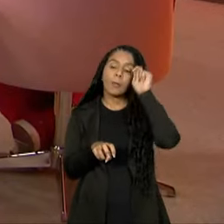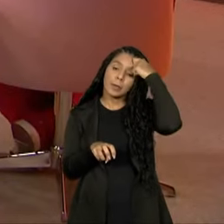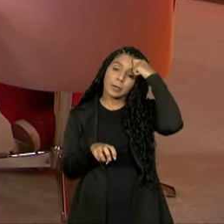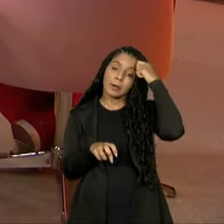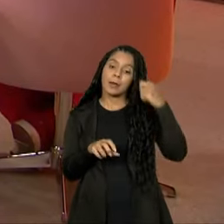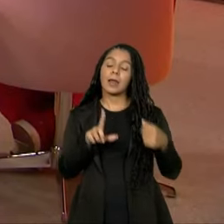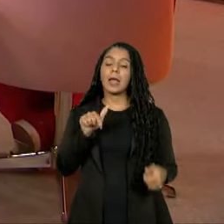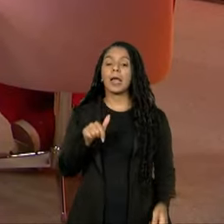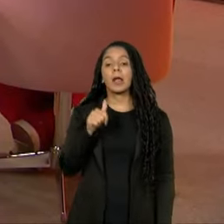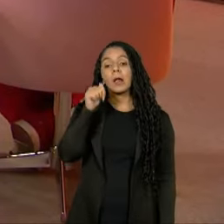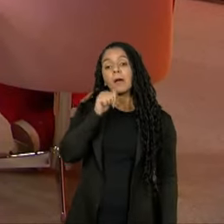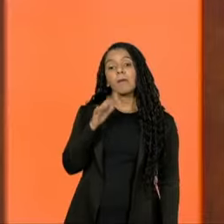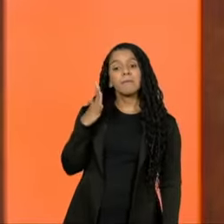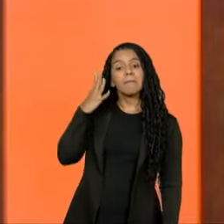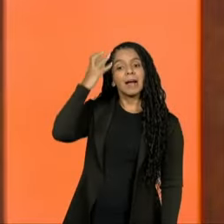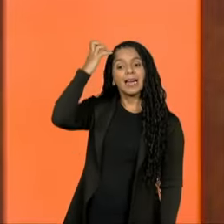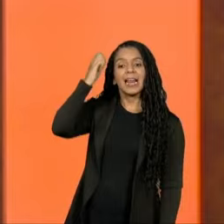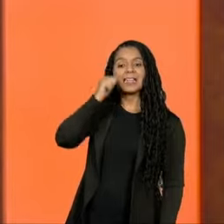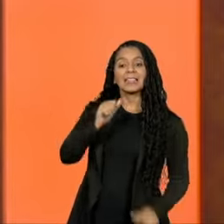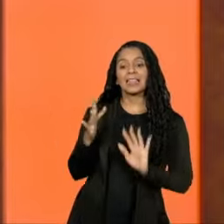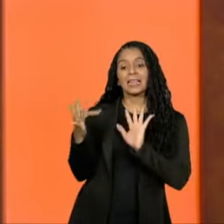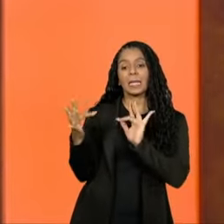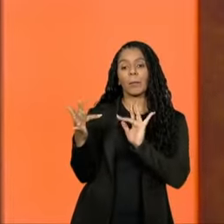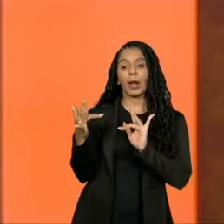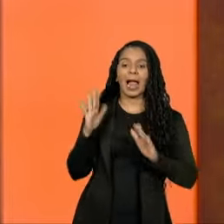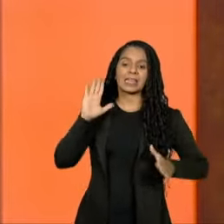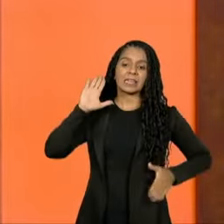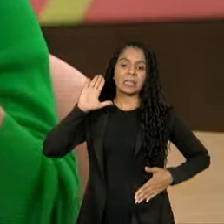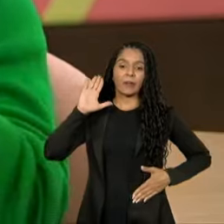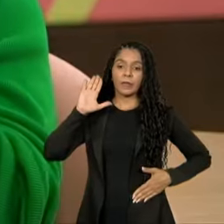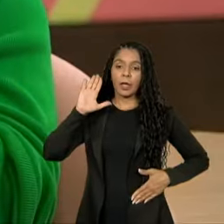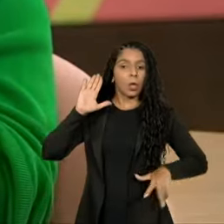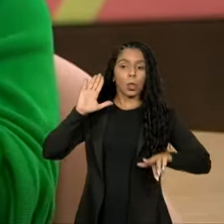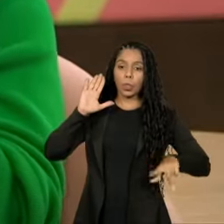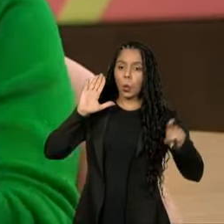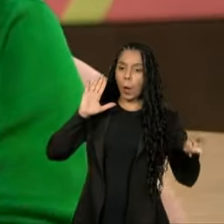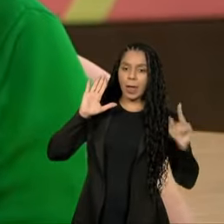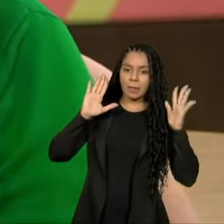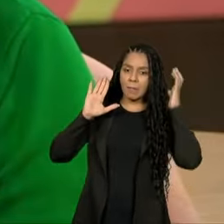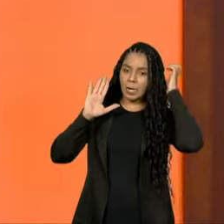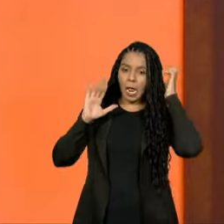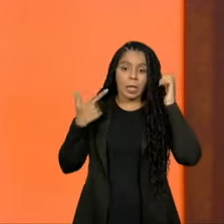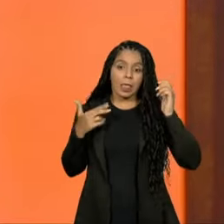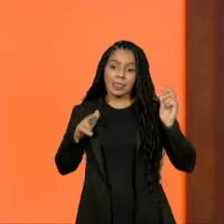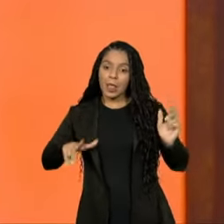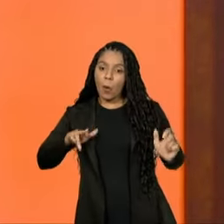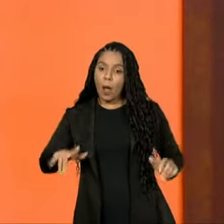era namorada do traficante tal. Não era Marielle, não era que traficante. Que doideira! Assim,